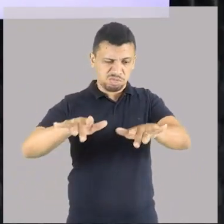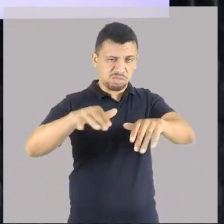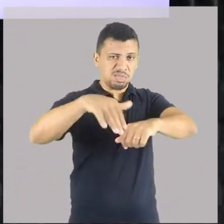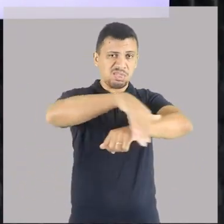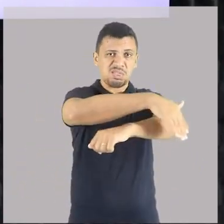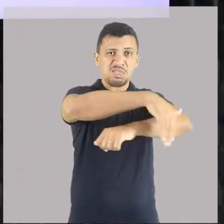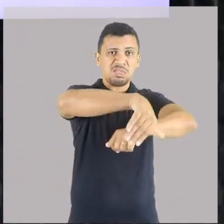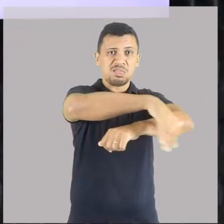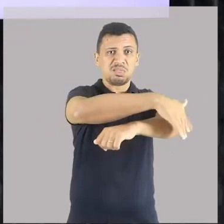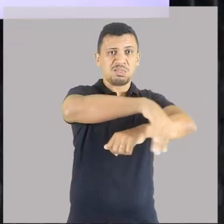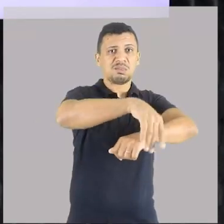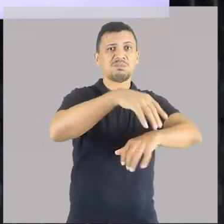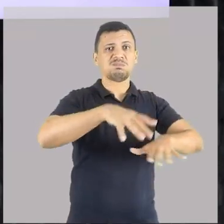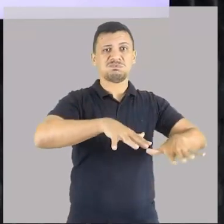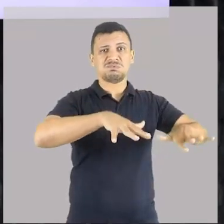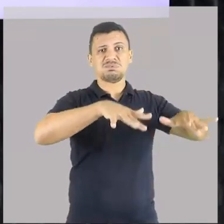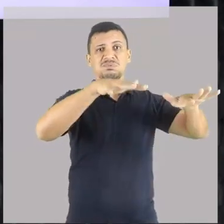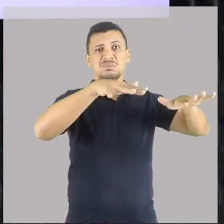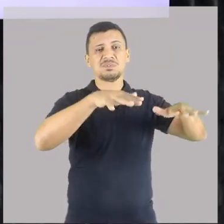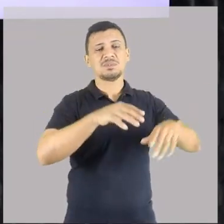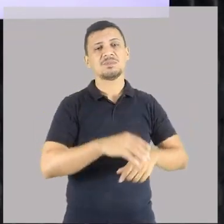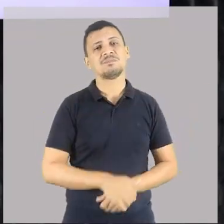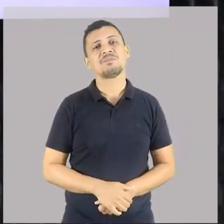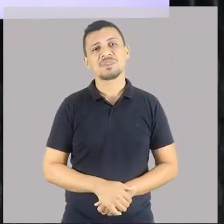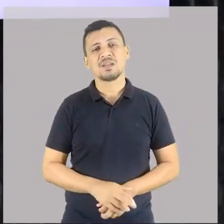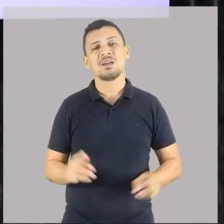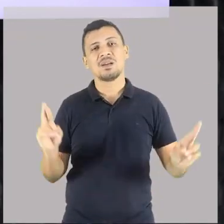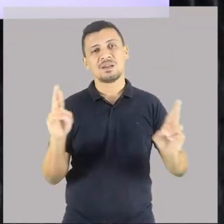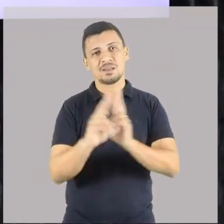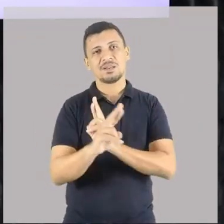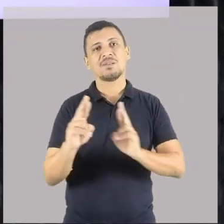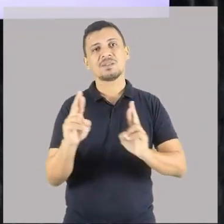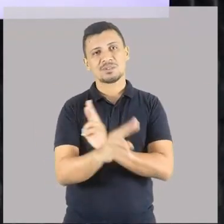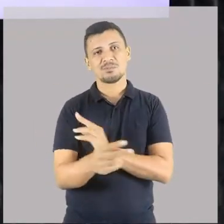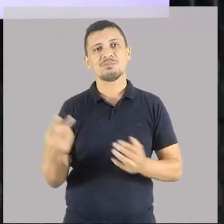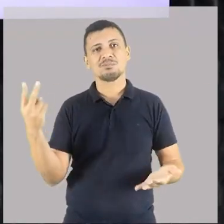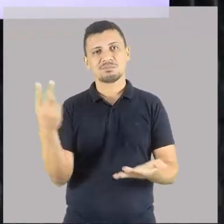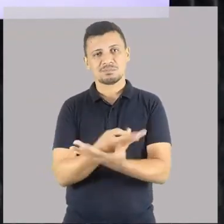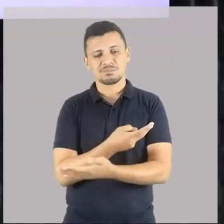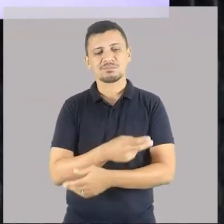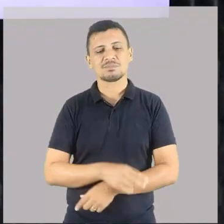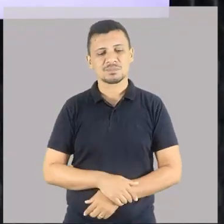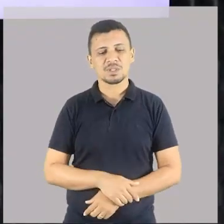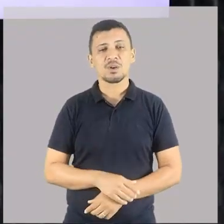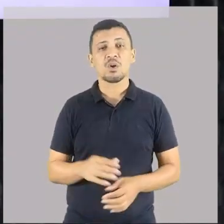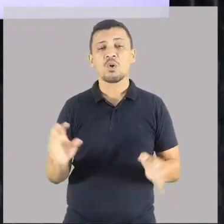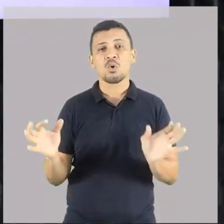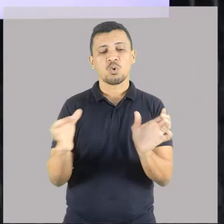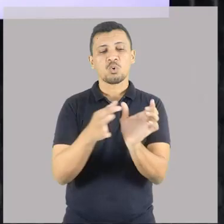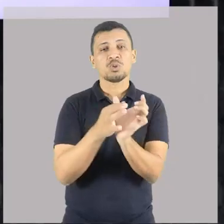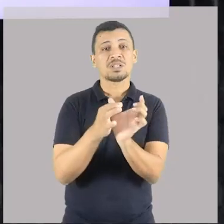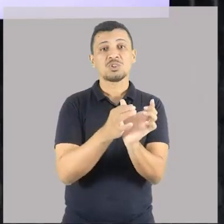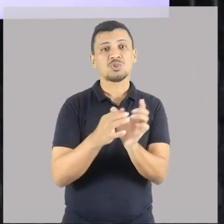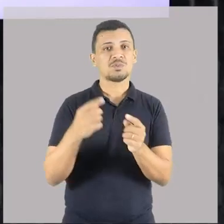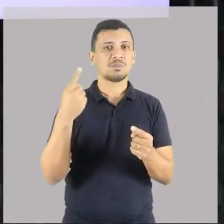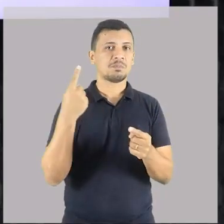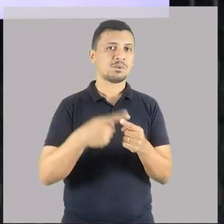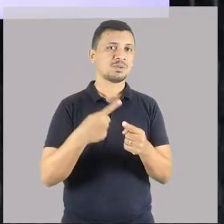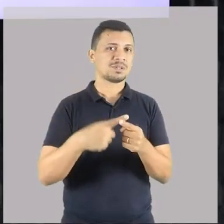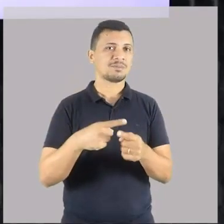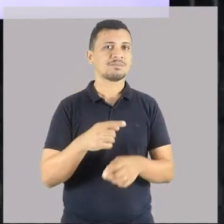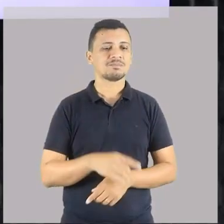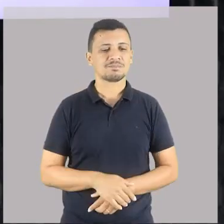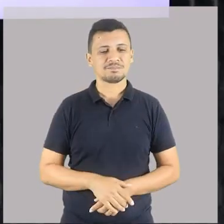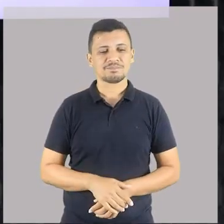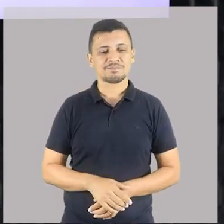inundadas, certo? Então, nós teríamos aí uma relação causal estabelecida, inclusive, pelo conectivo porquê, tá?